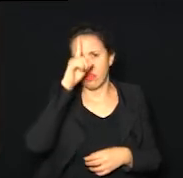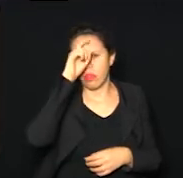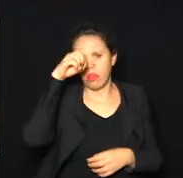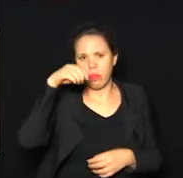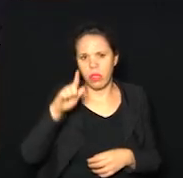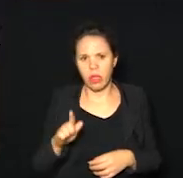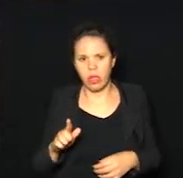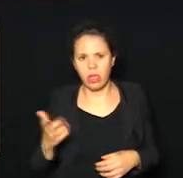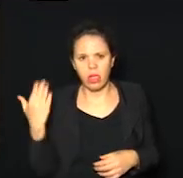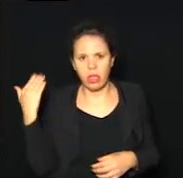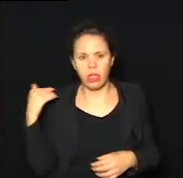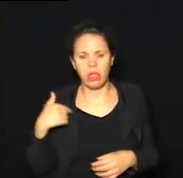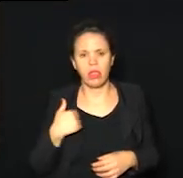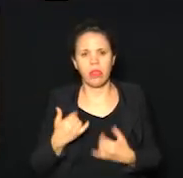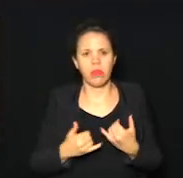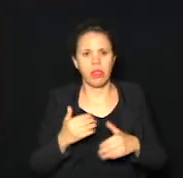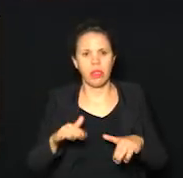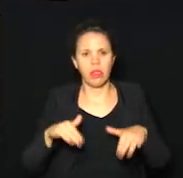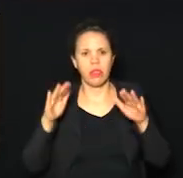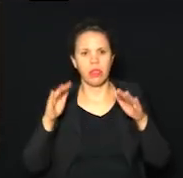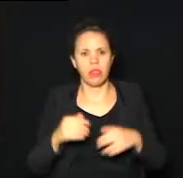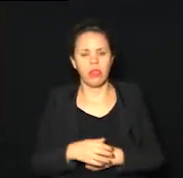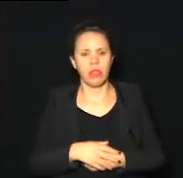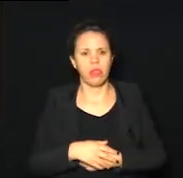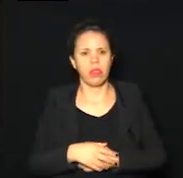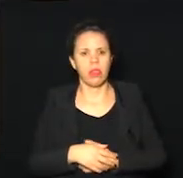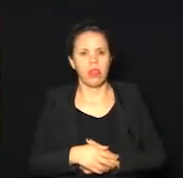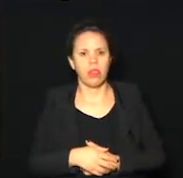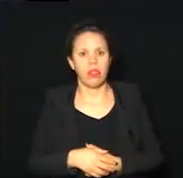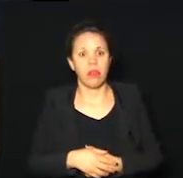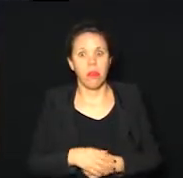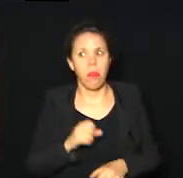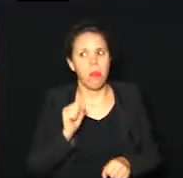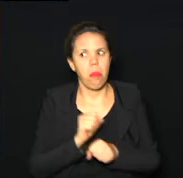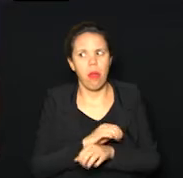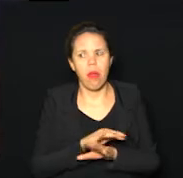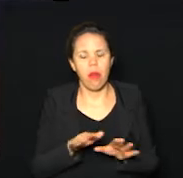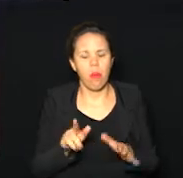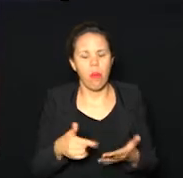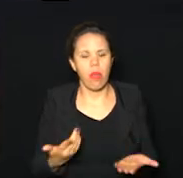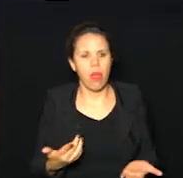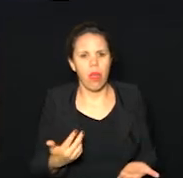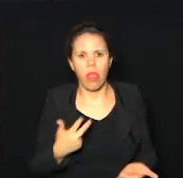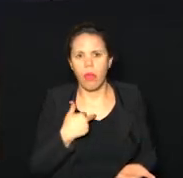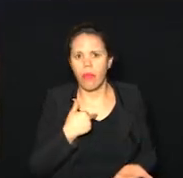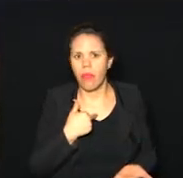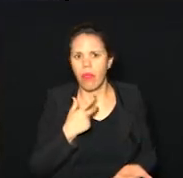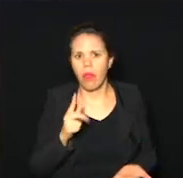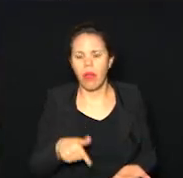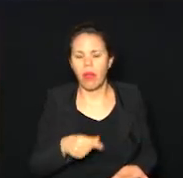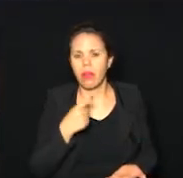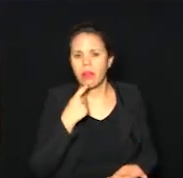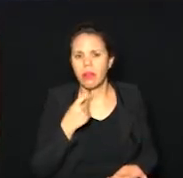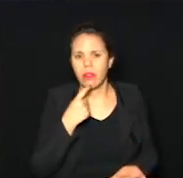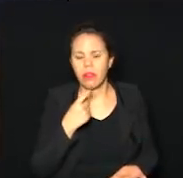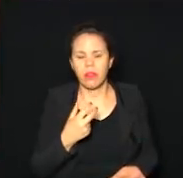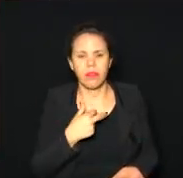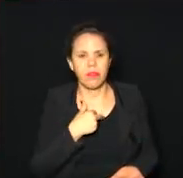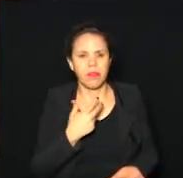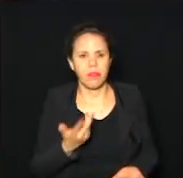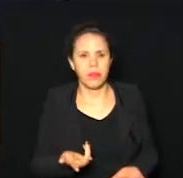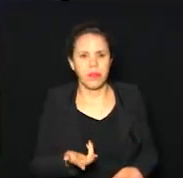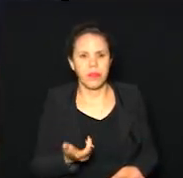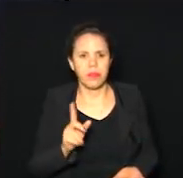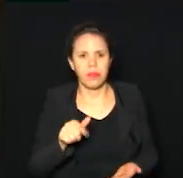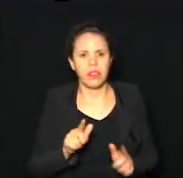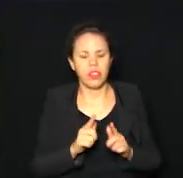nós brincávamos quando era criança, de Dr. Mário Gato. Cara, para com isso, gente. Nós não temos condição. Campinas não tem condição, com